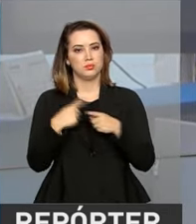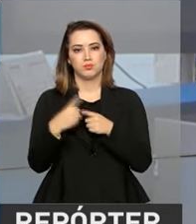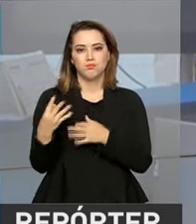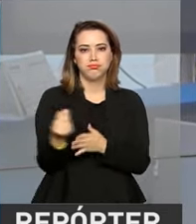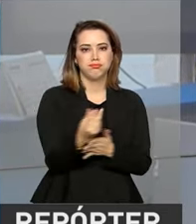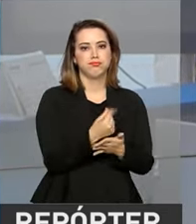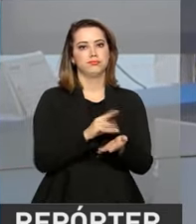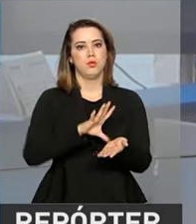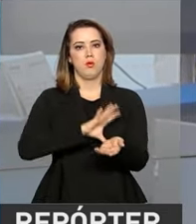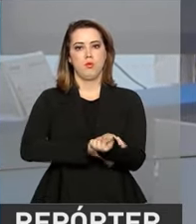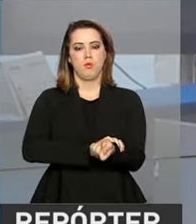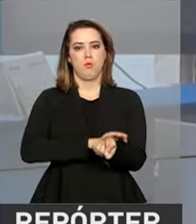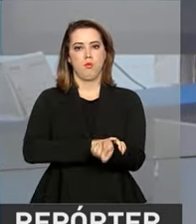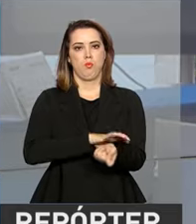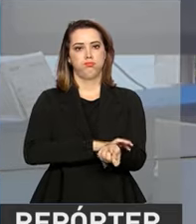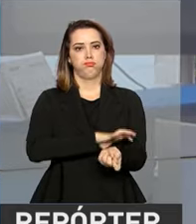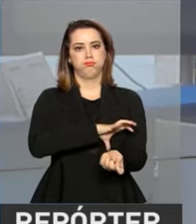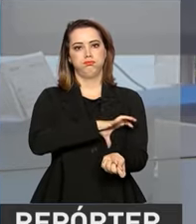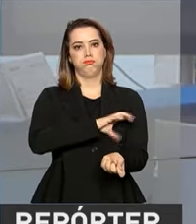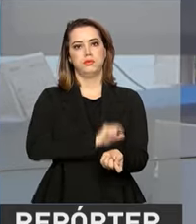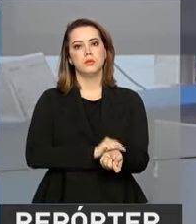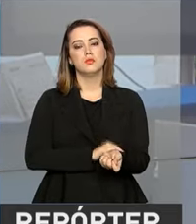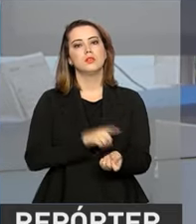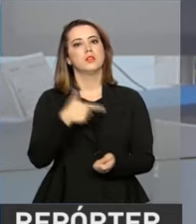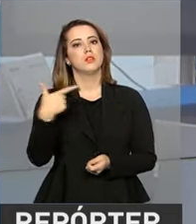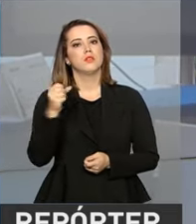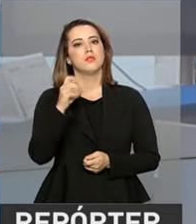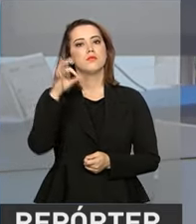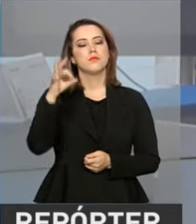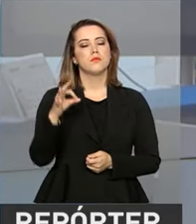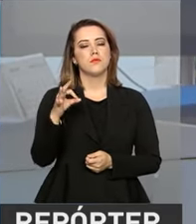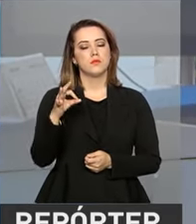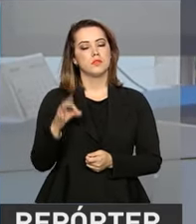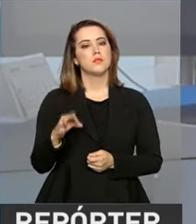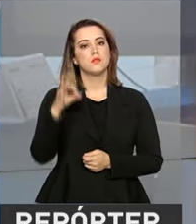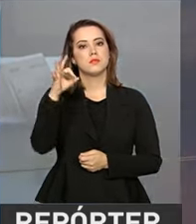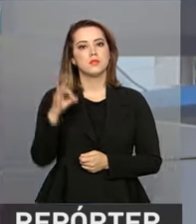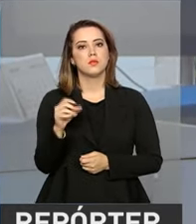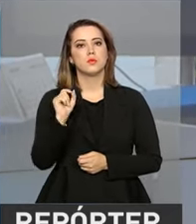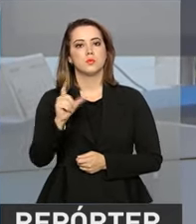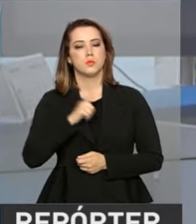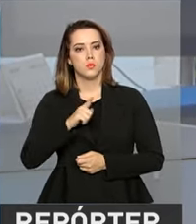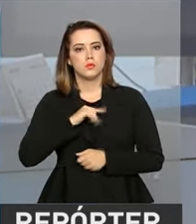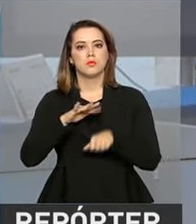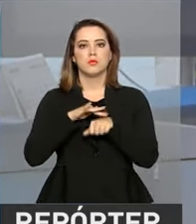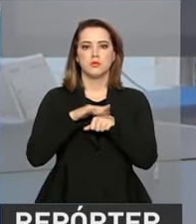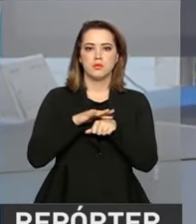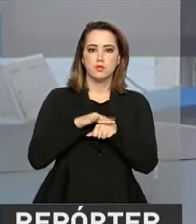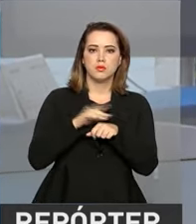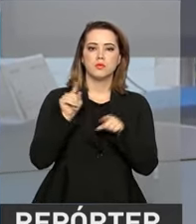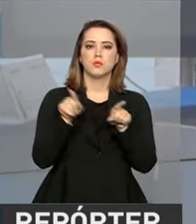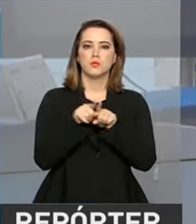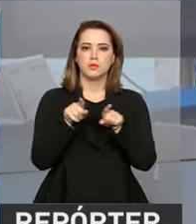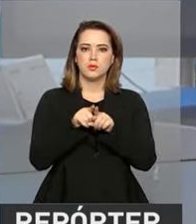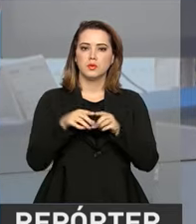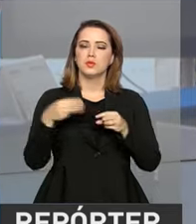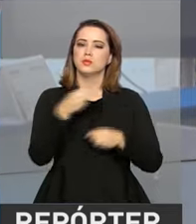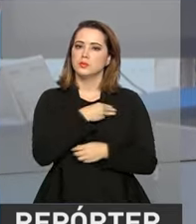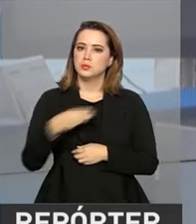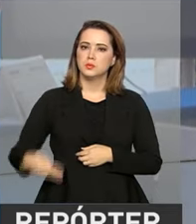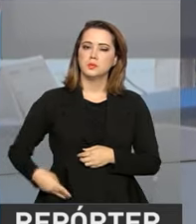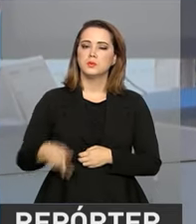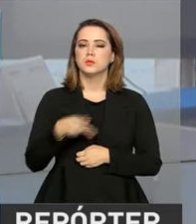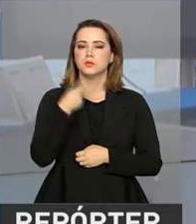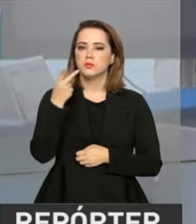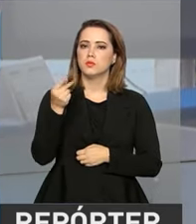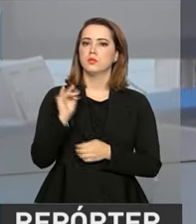hipertensão no país. 25% dos brasileiros têm a doença. E, além de reduzir o consumo de sódio, o ministro da Saúde fez um